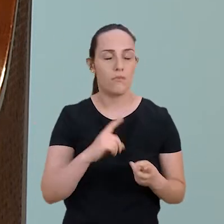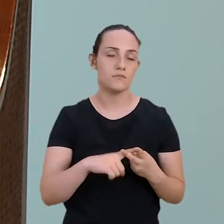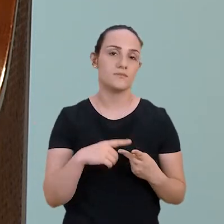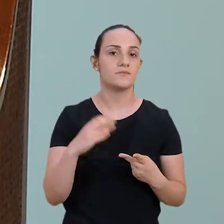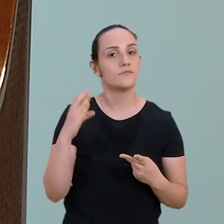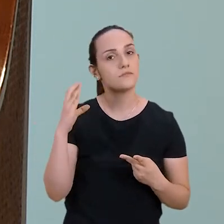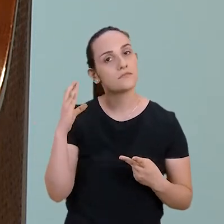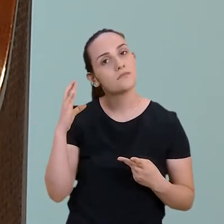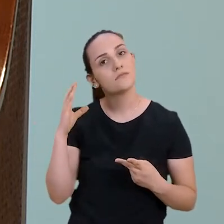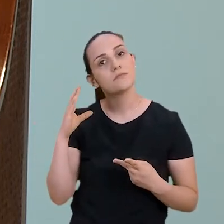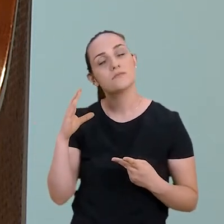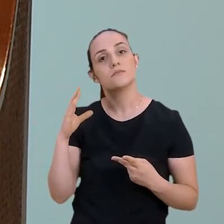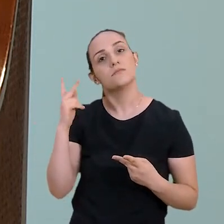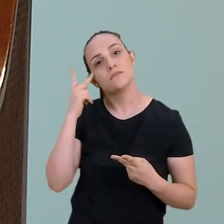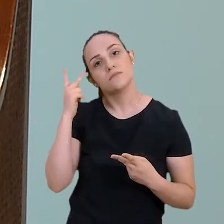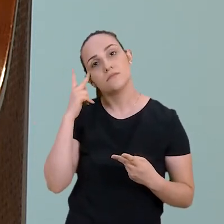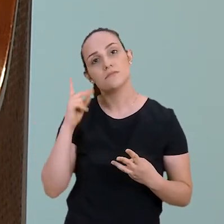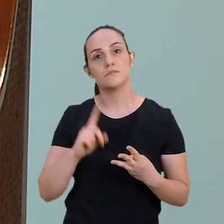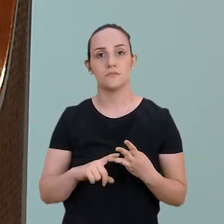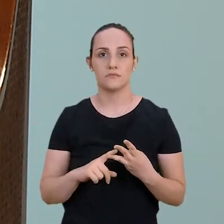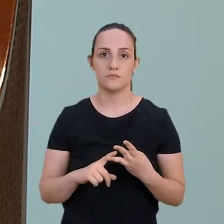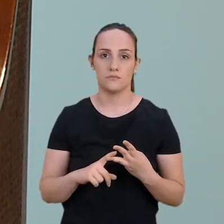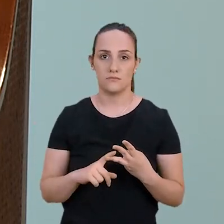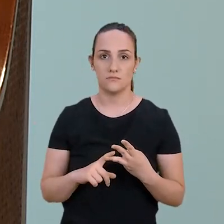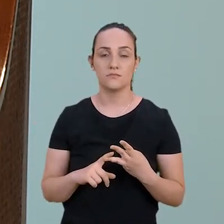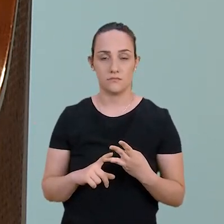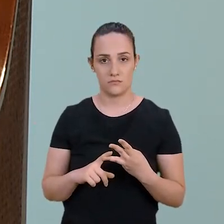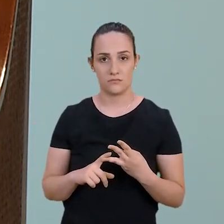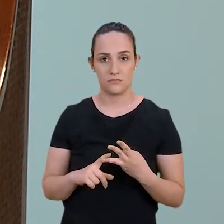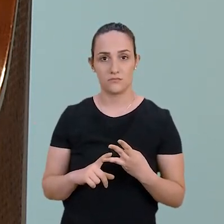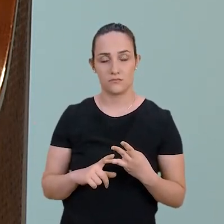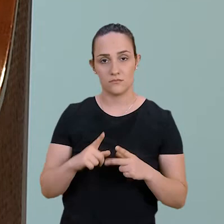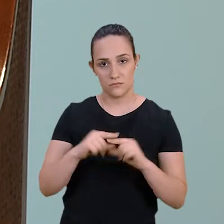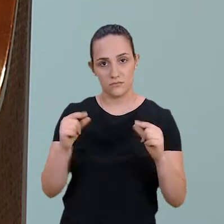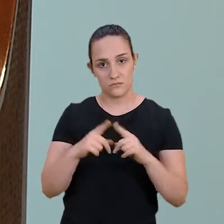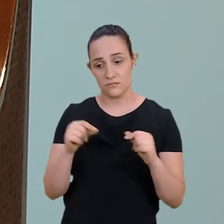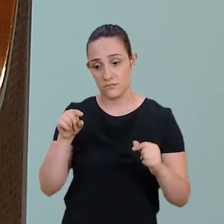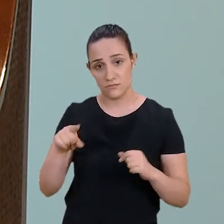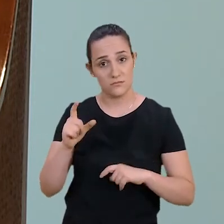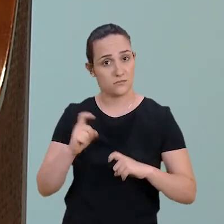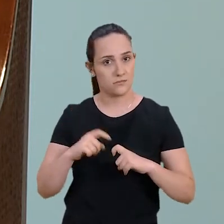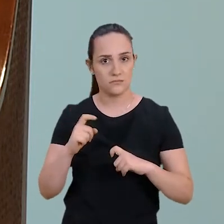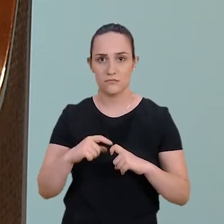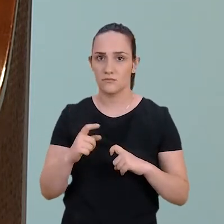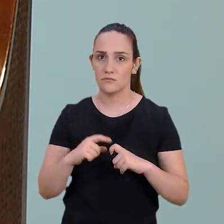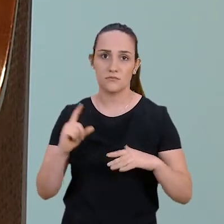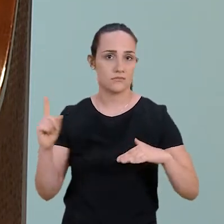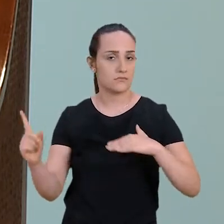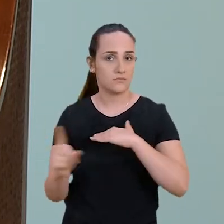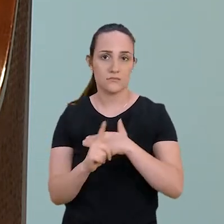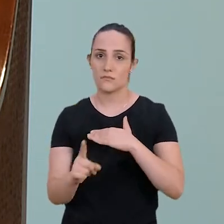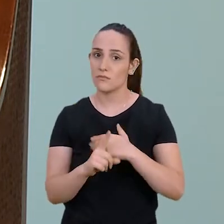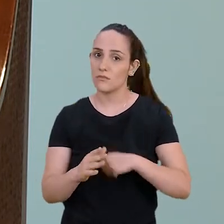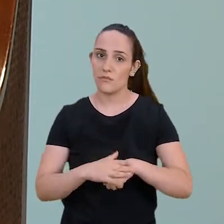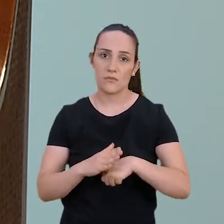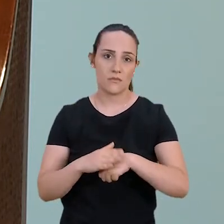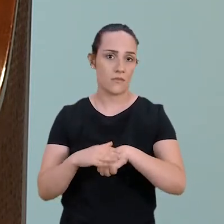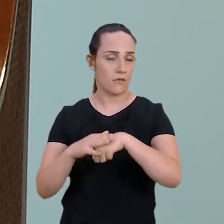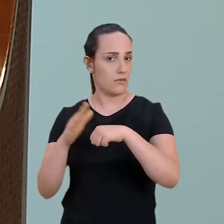tem os grandes centros de referência. Os profissionais que estão lá, eles atendem um volume muito maior. Sim. Então, eles estão muito